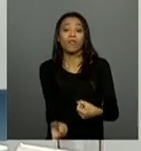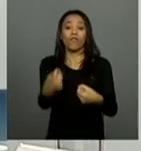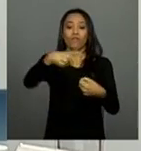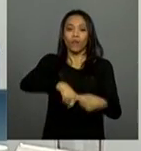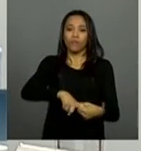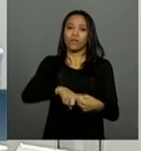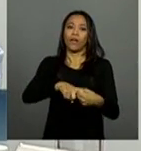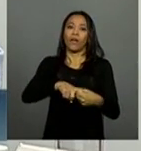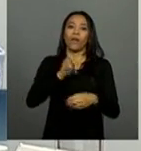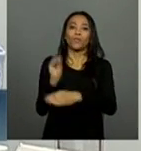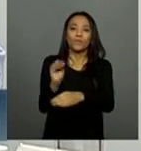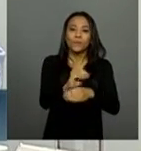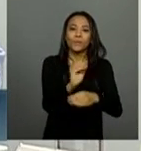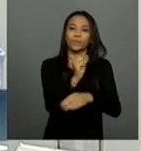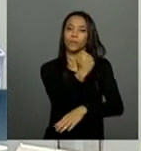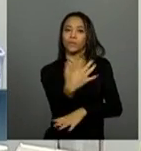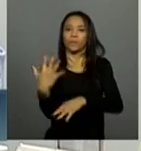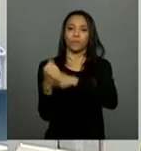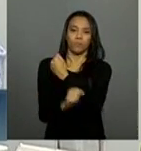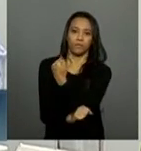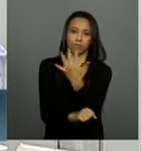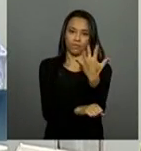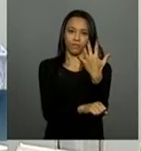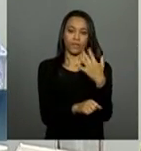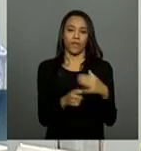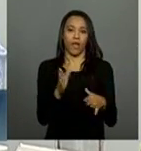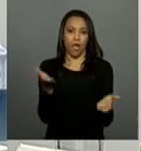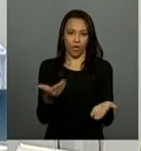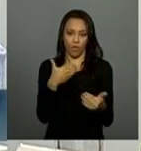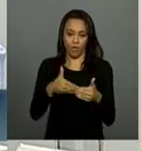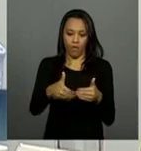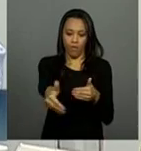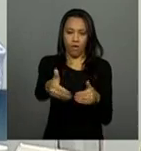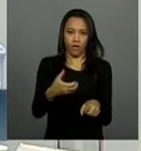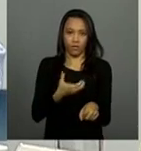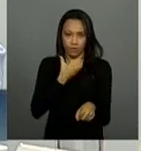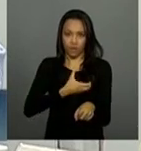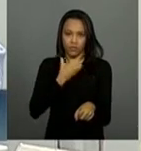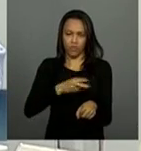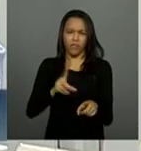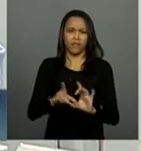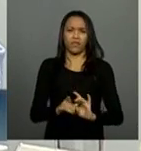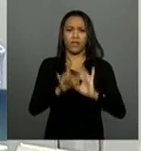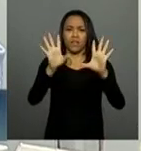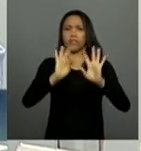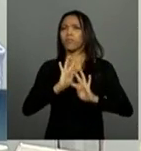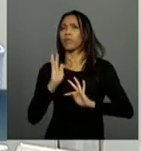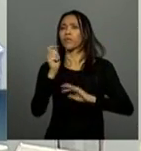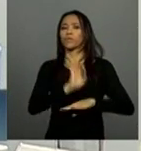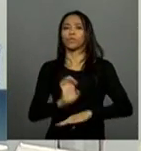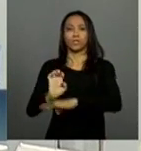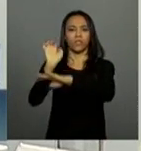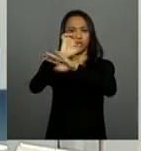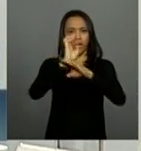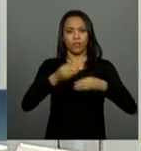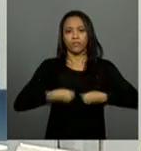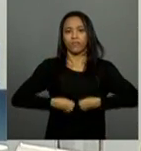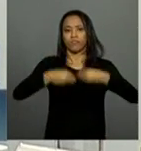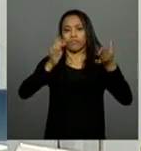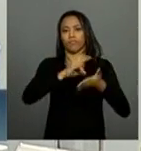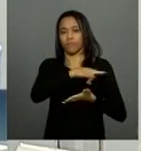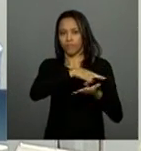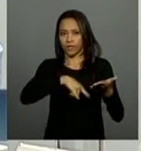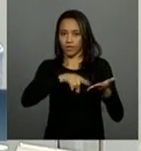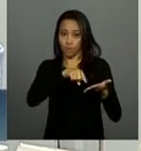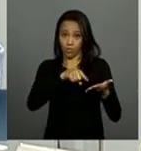Tá? Isso eu já anunciei no CONAMA semana passada, agora em dezembro será tornado disponível para todos os estados, então, que são os responsáveis